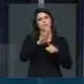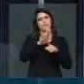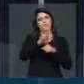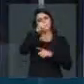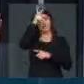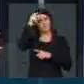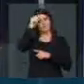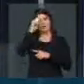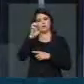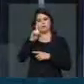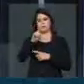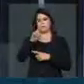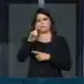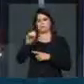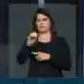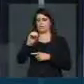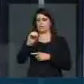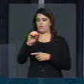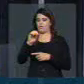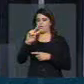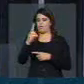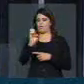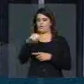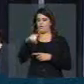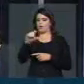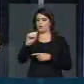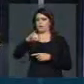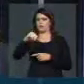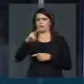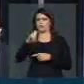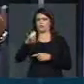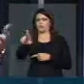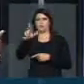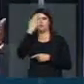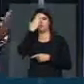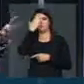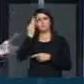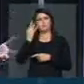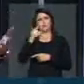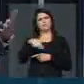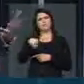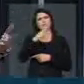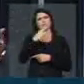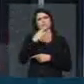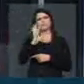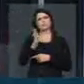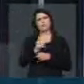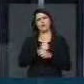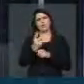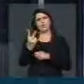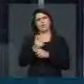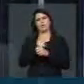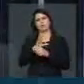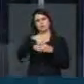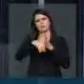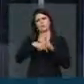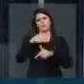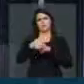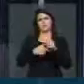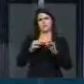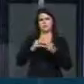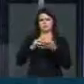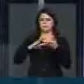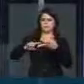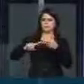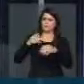Alanda Júnior, lá em São Luís, porque sabemos que, como todos vocês que o conheceram durante os dois anos que ele esteve aqui, de forma